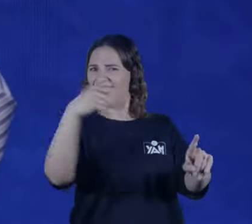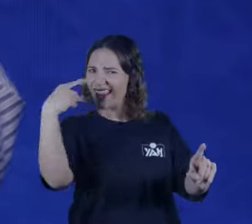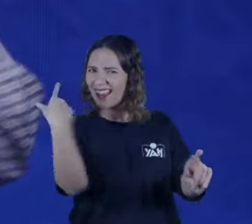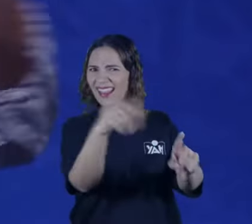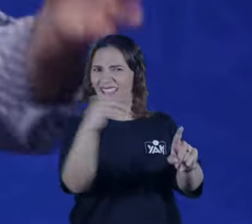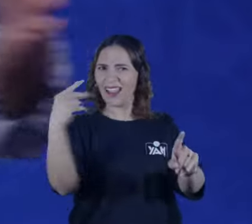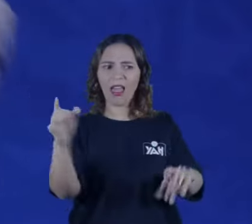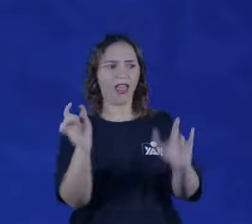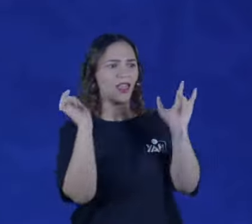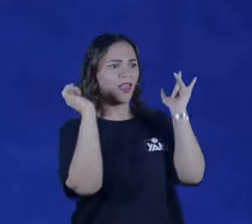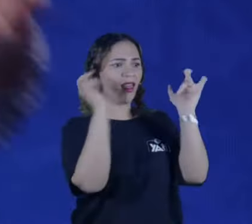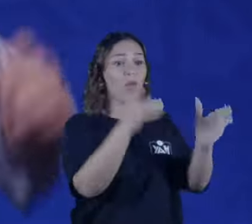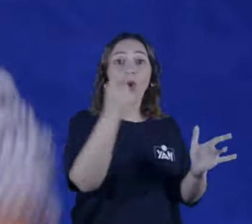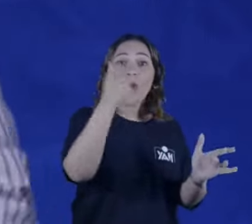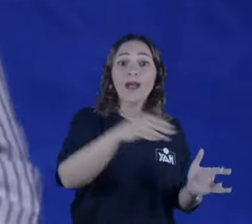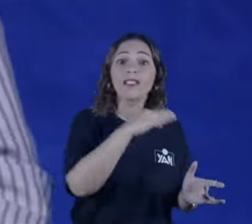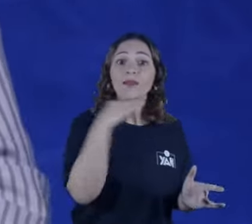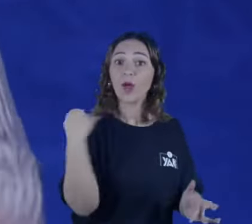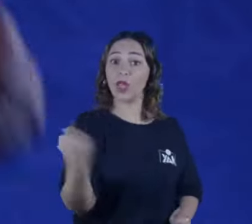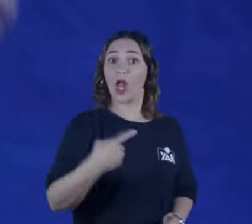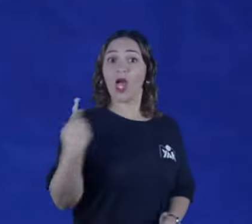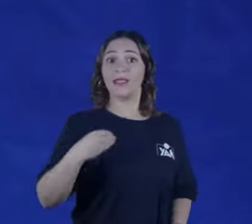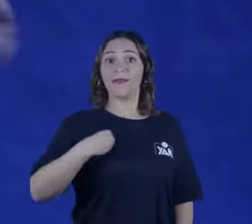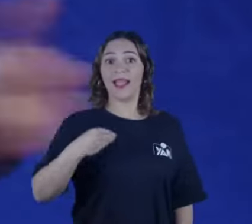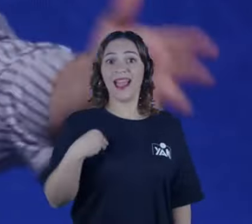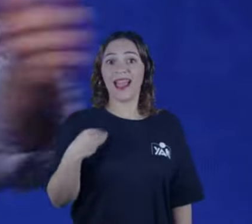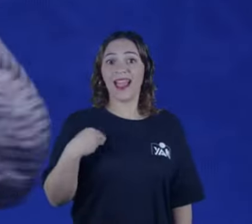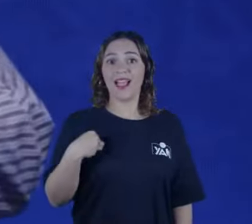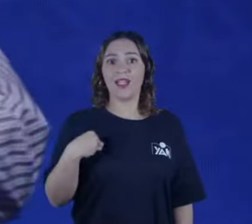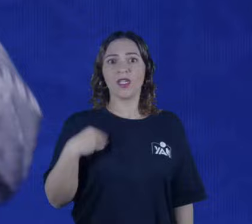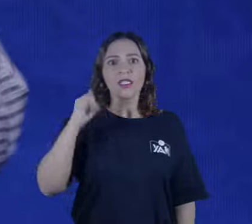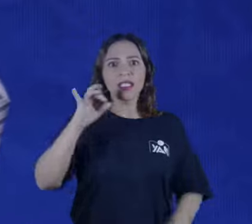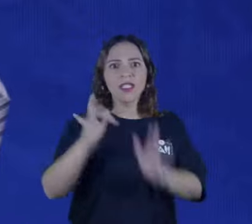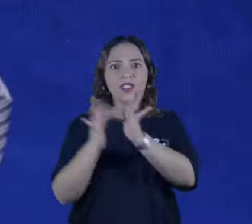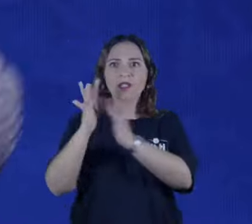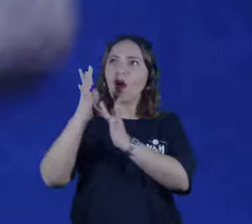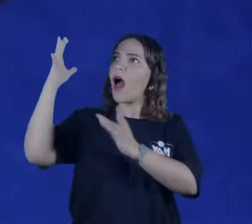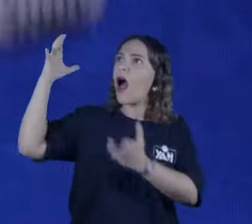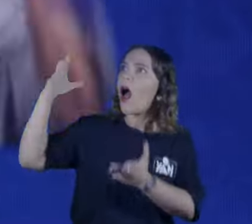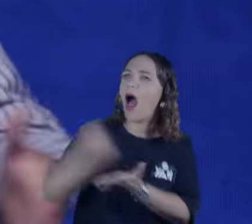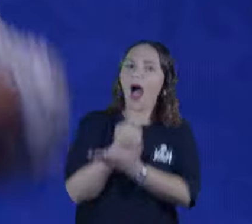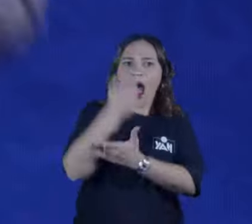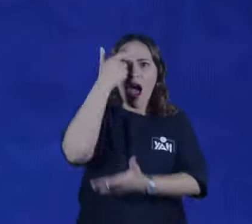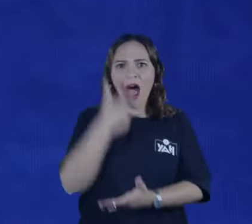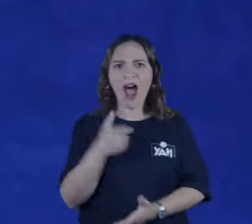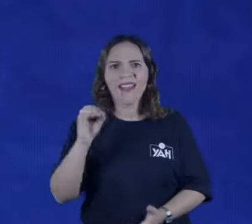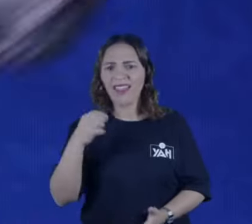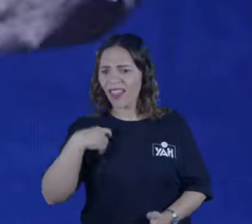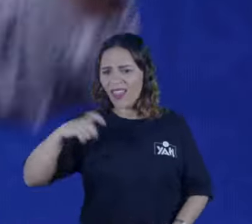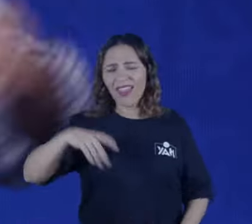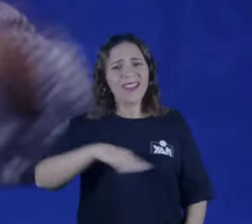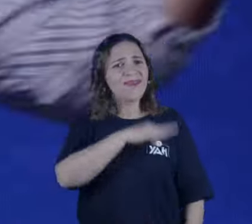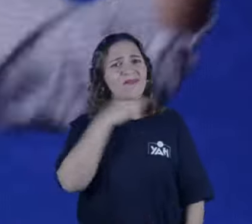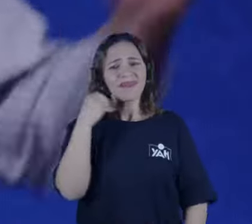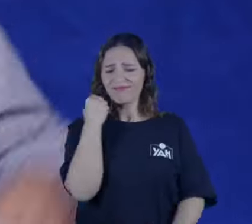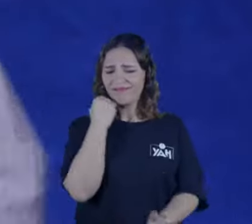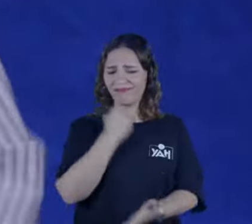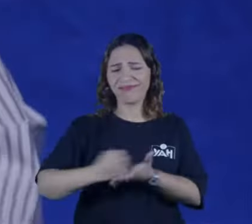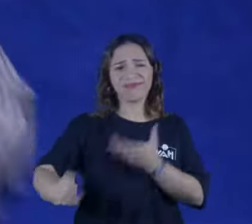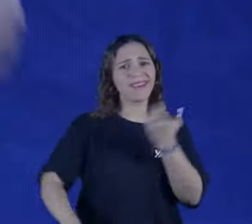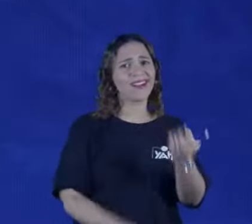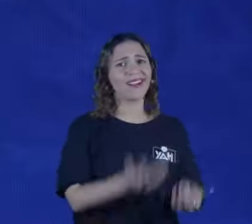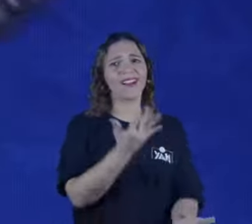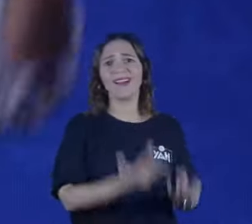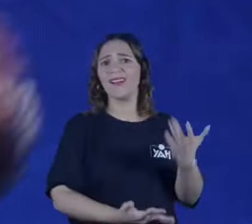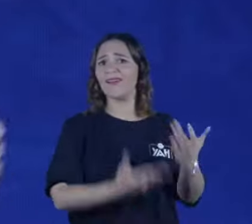que foi achado quase morto, somos nós os pecadores que, se não fosse Jesus nos resgatar, seríamos mortos